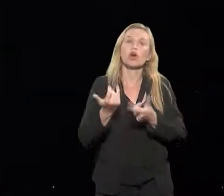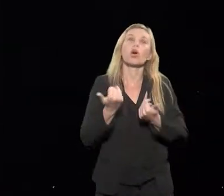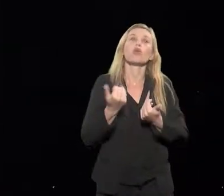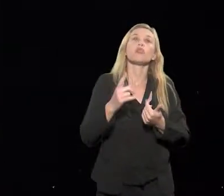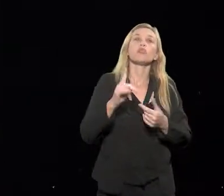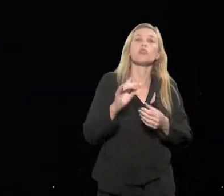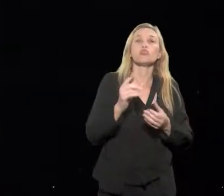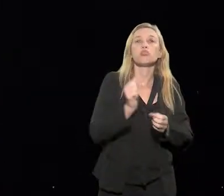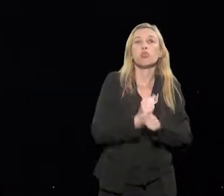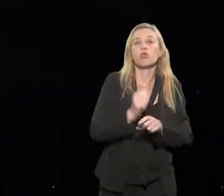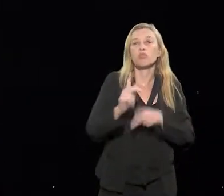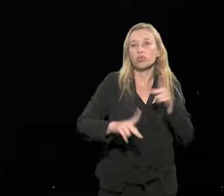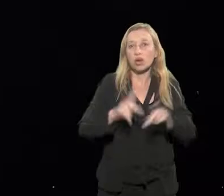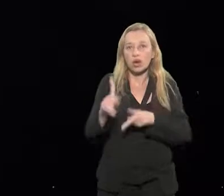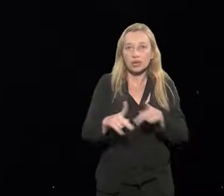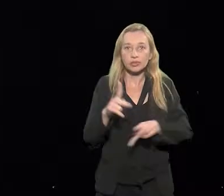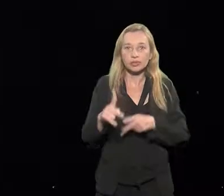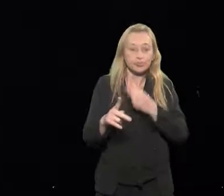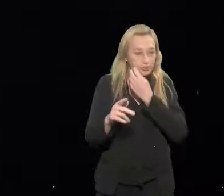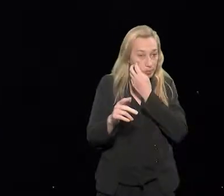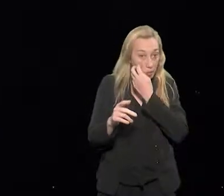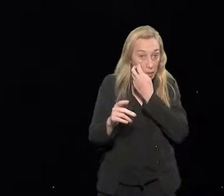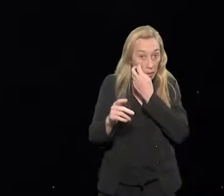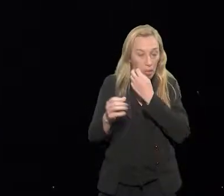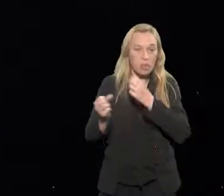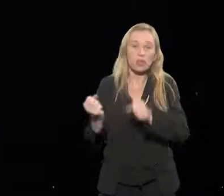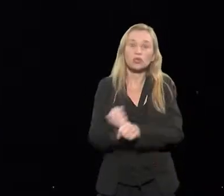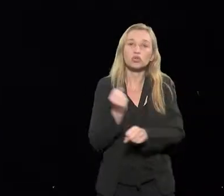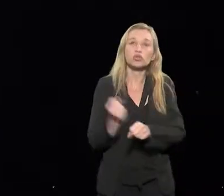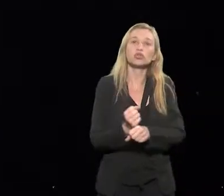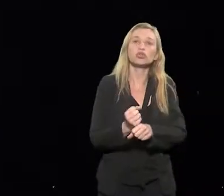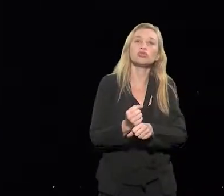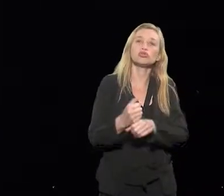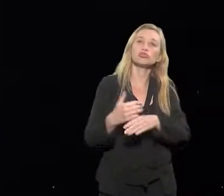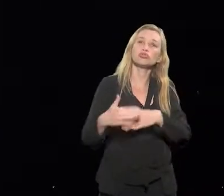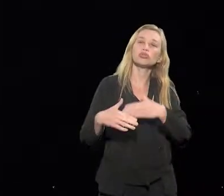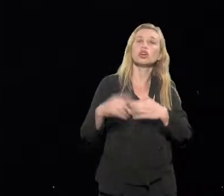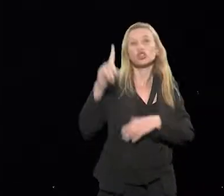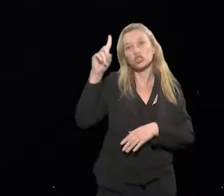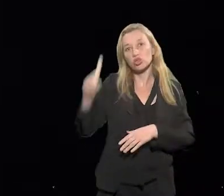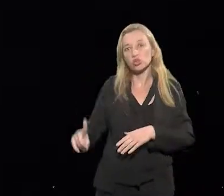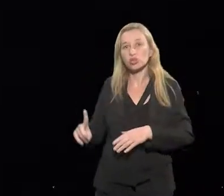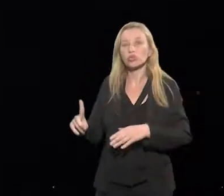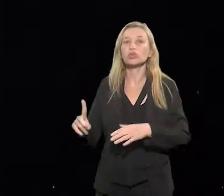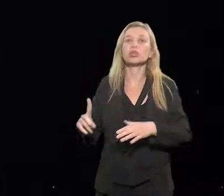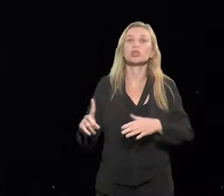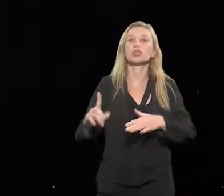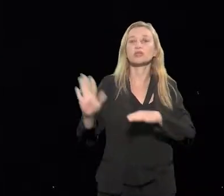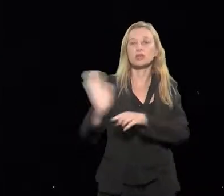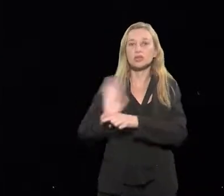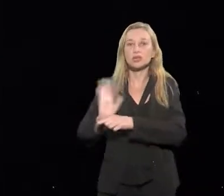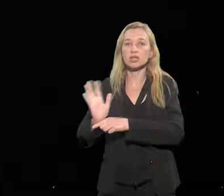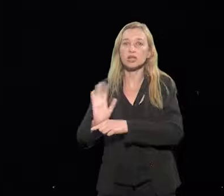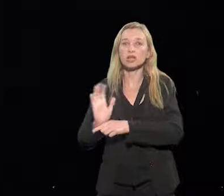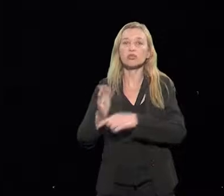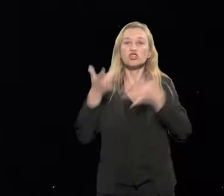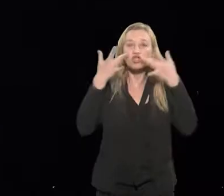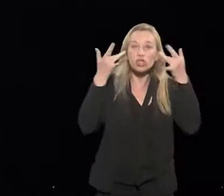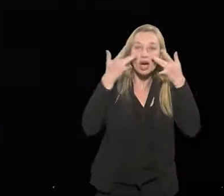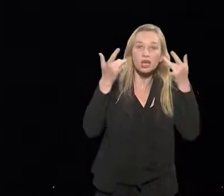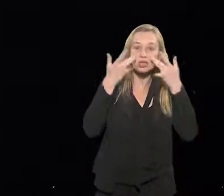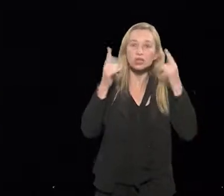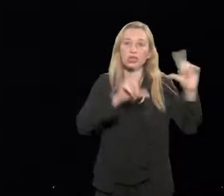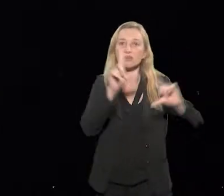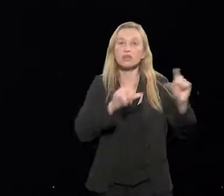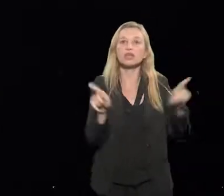Festival Internacional de Cinema de Arquivo, Recine. Construiu assim uma carreira de diretor de cinema, teatro e TV e